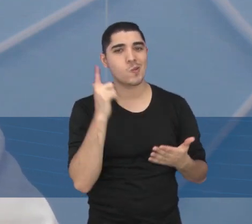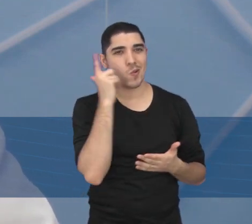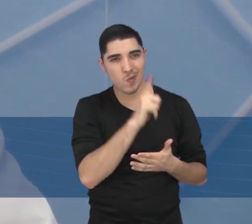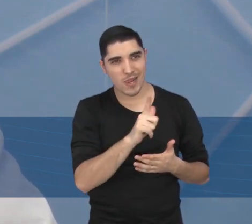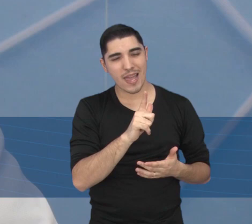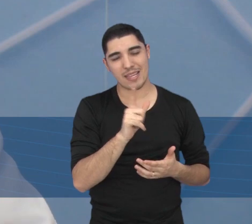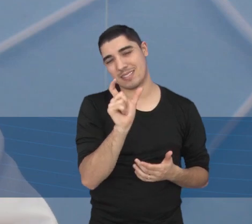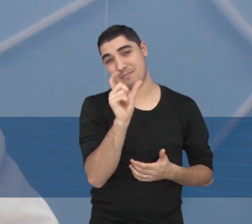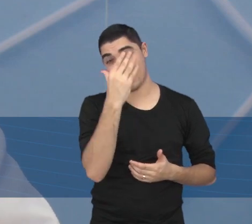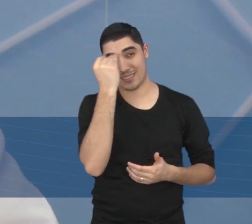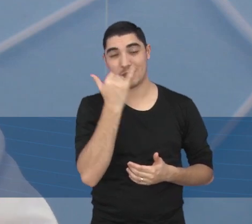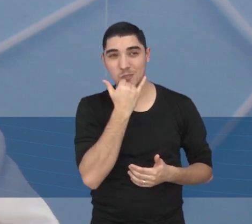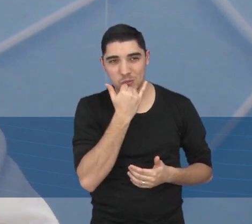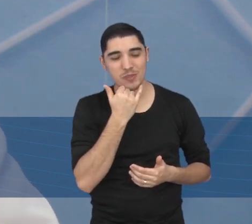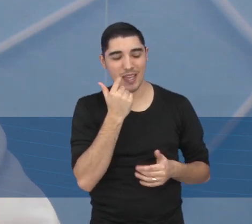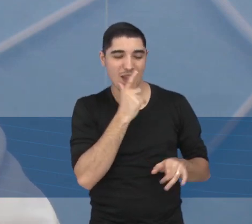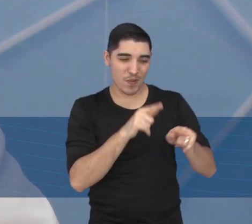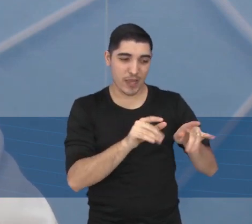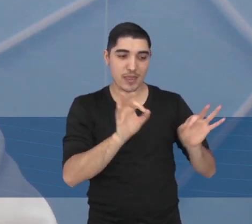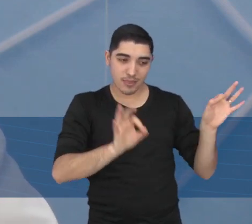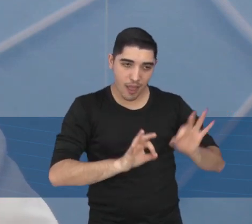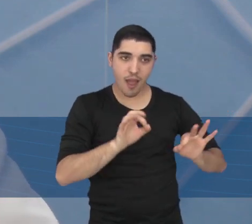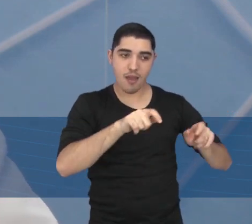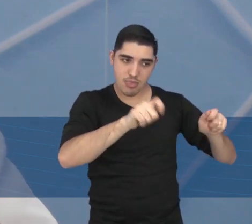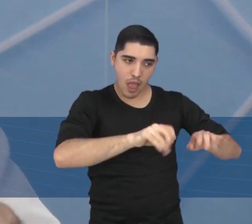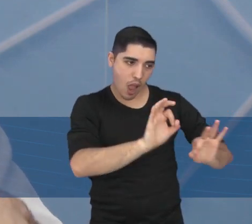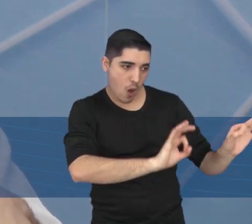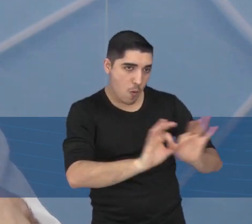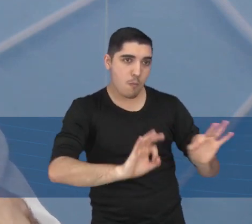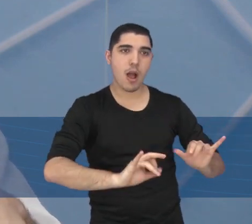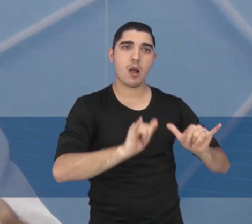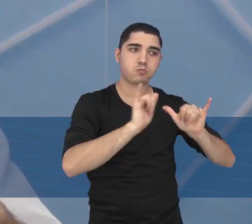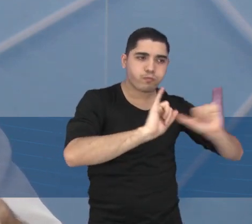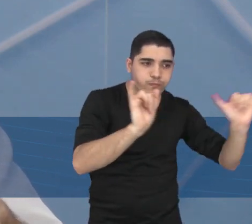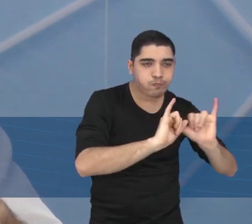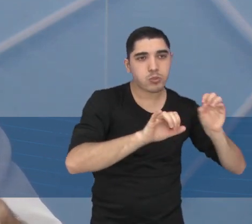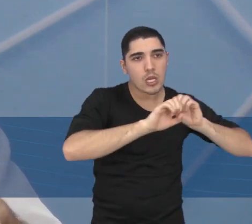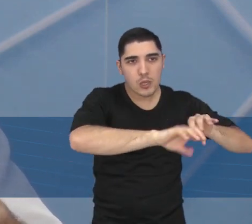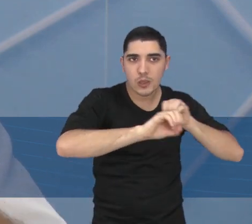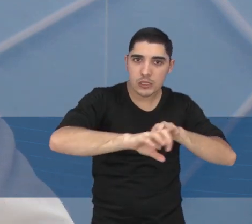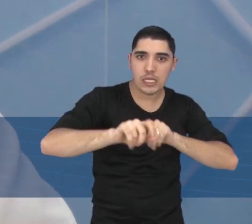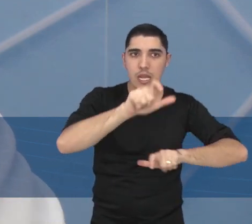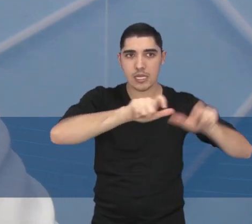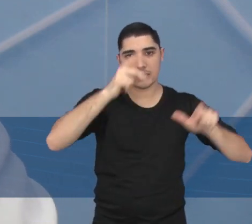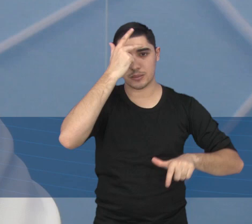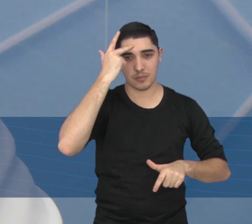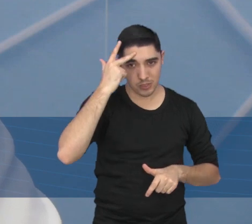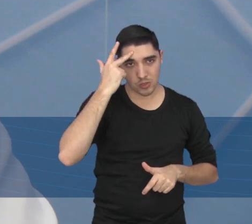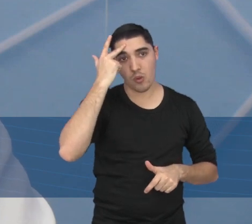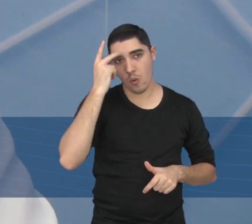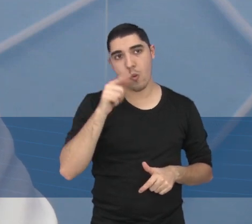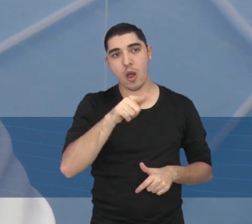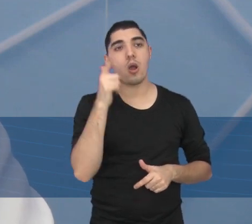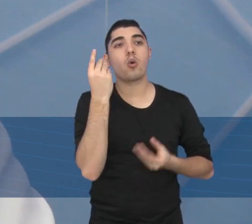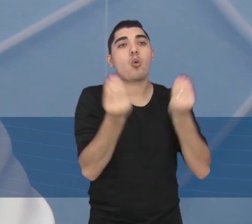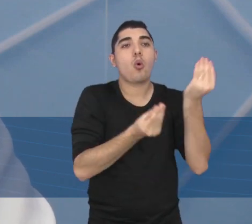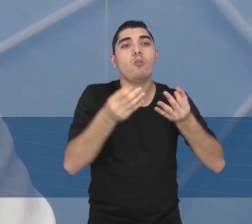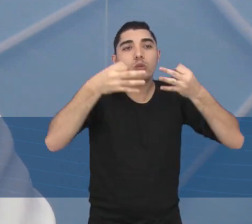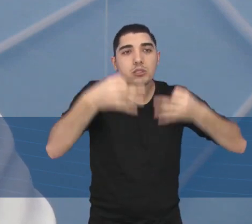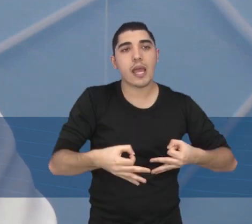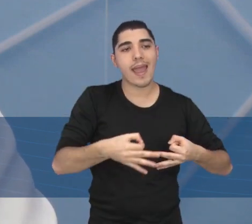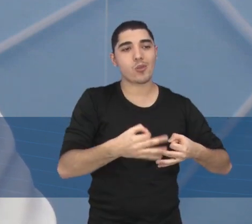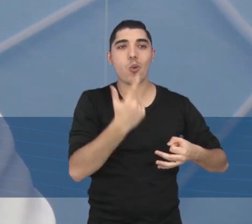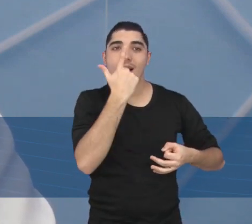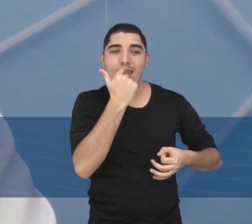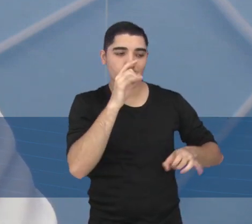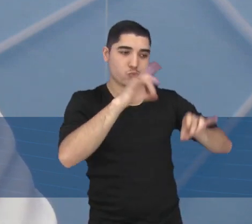instruem, né? Fugiu a palavra, instruem, educam, criam esse sistema dos pontos para poder a pessoa descartar os equipamentos e